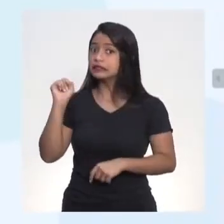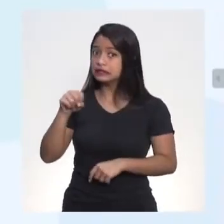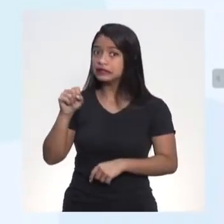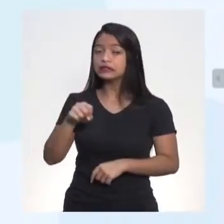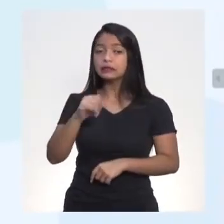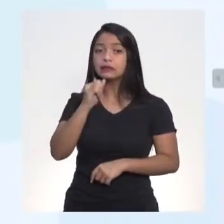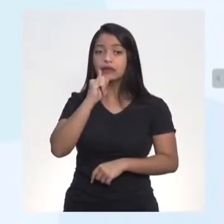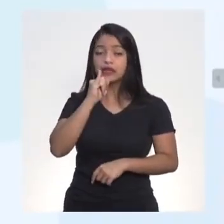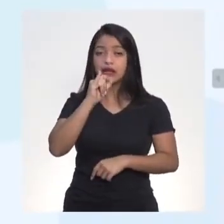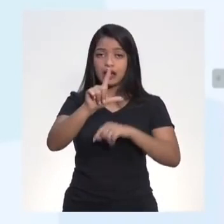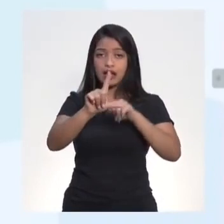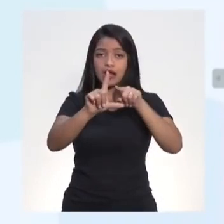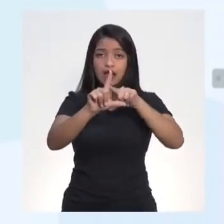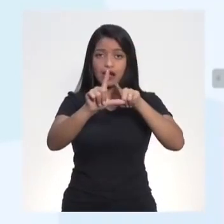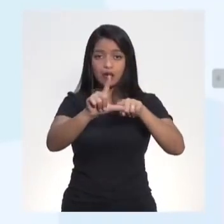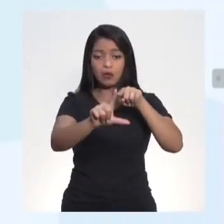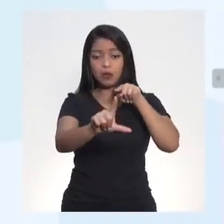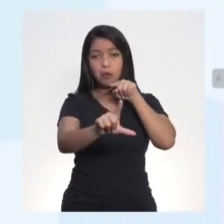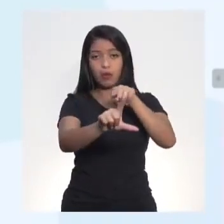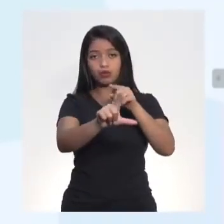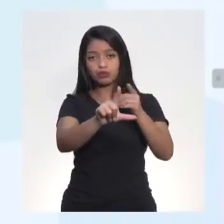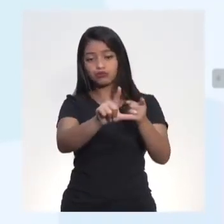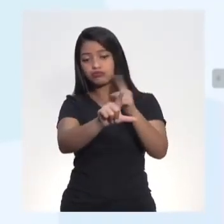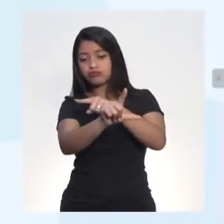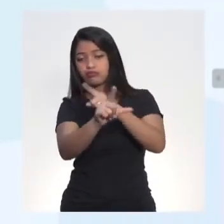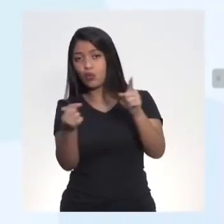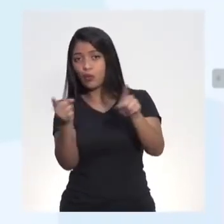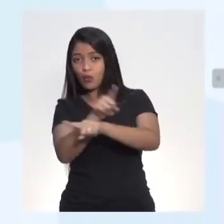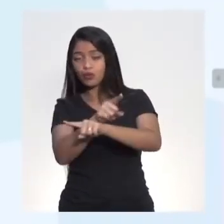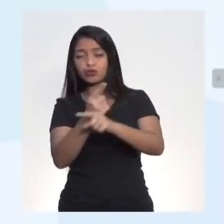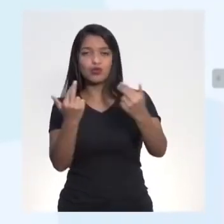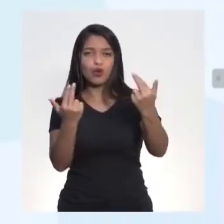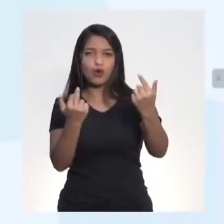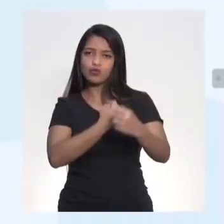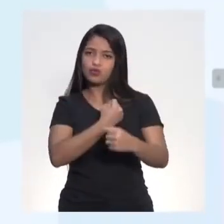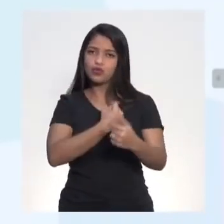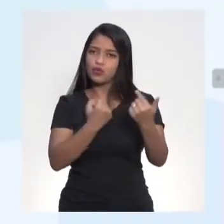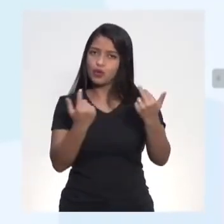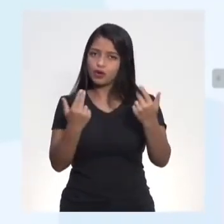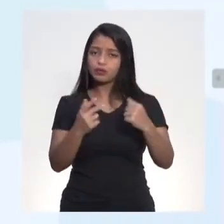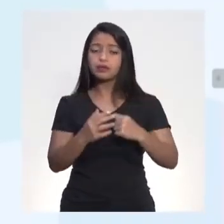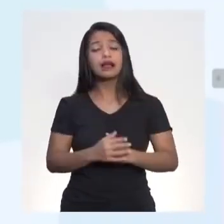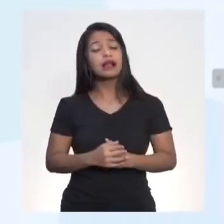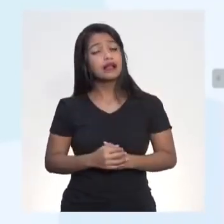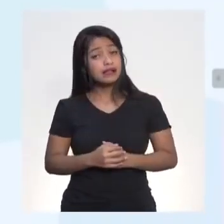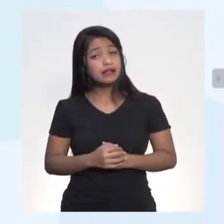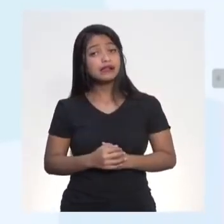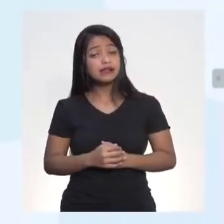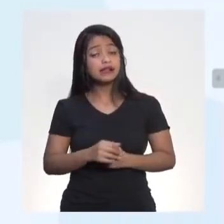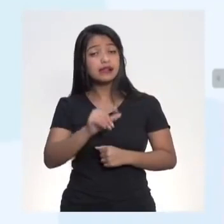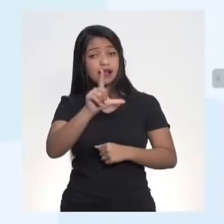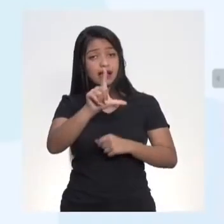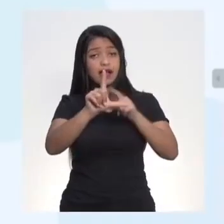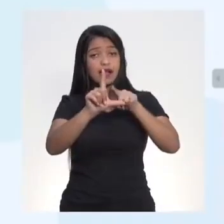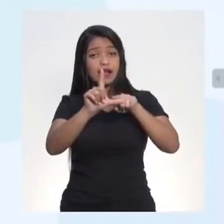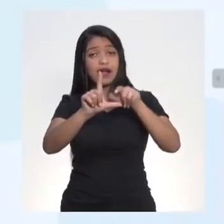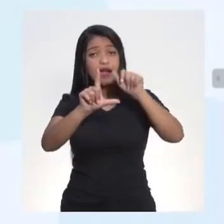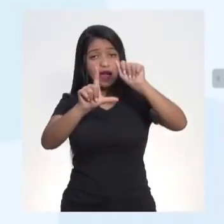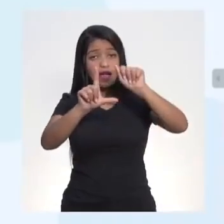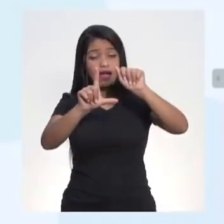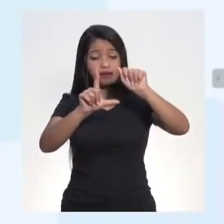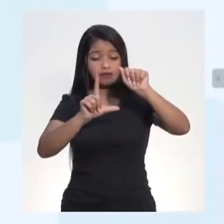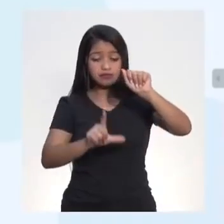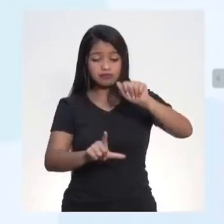Isso. Então, se o A é 30 graus, o correspondente do A não é o E? Exato. Então, eu posso falar que o E é 30 graus,